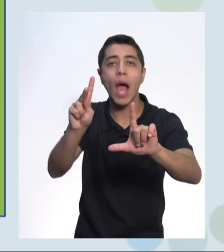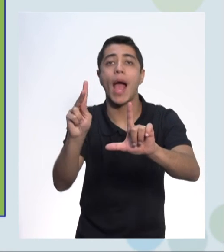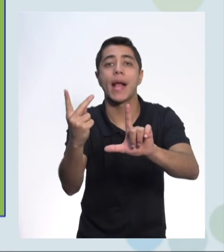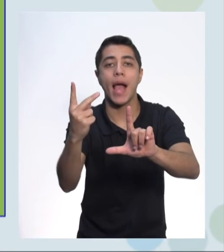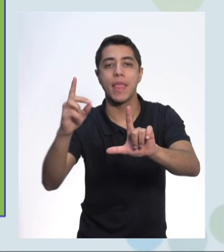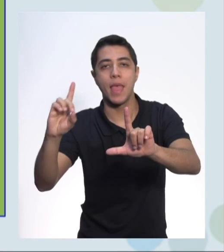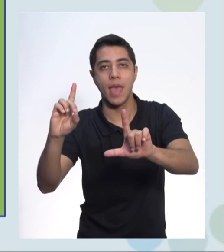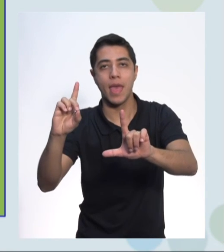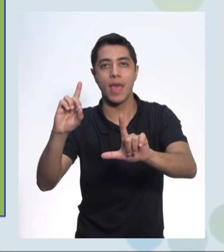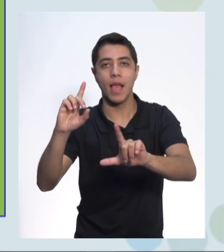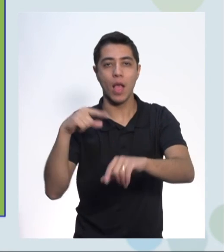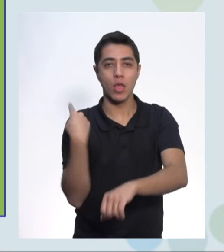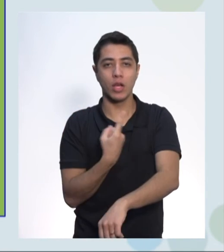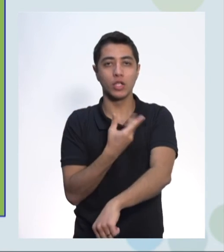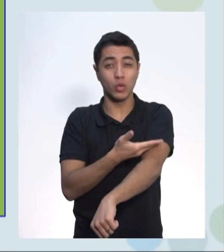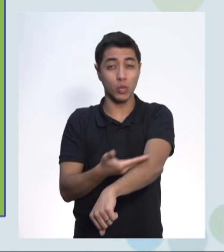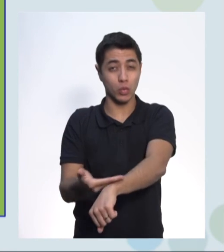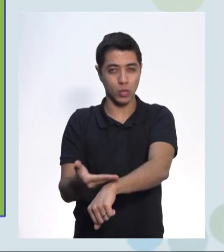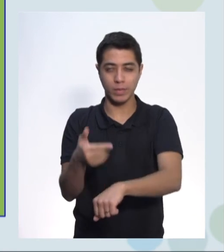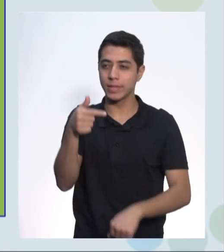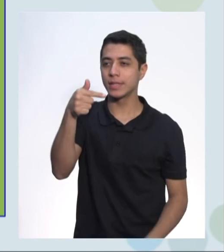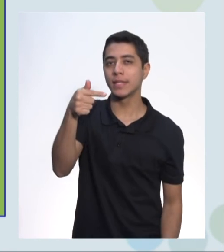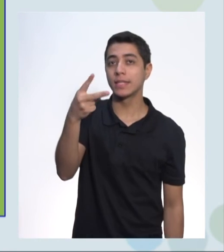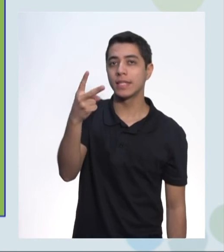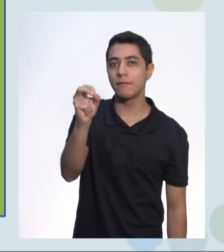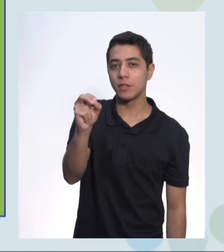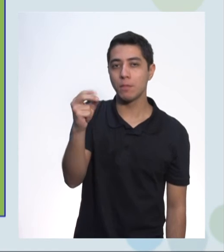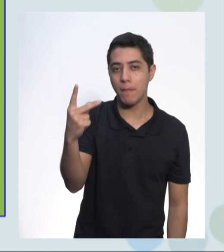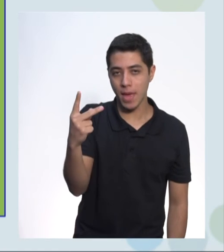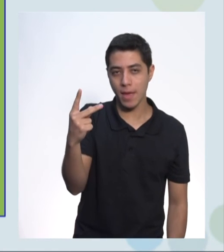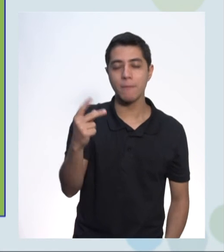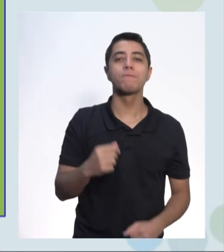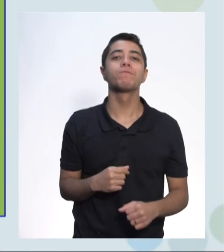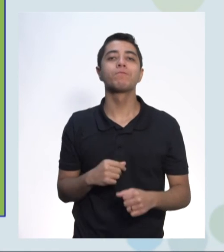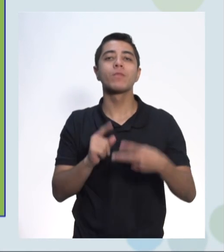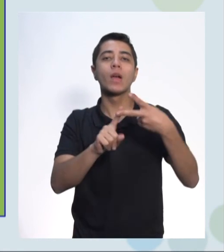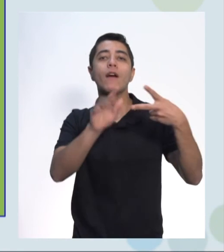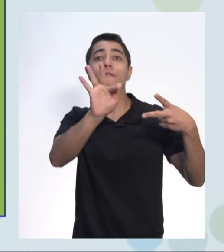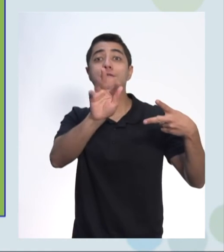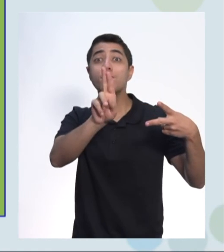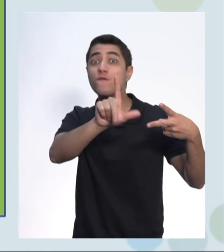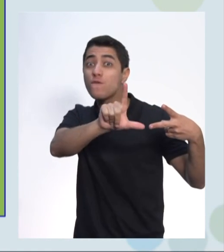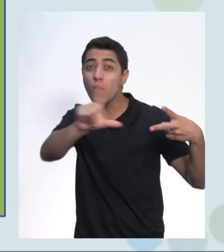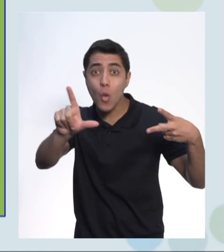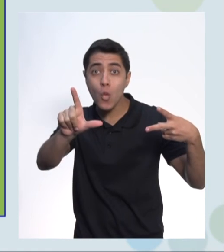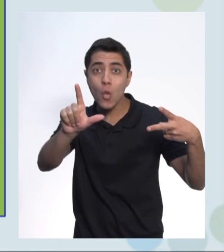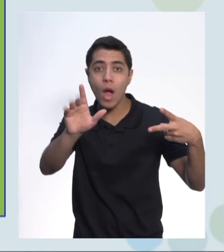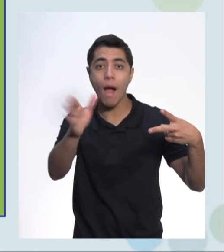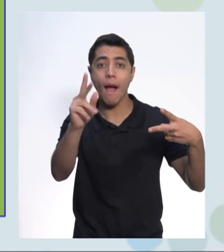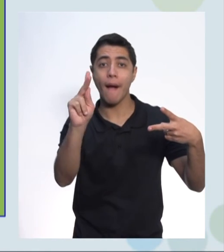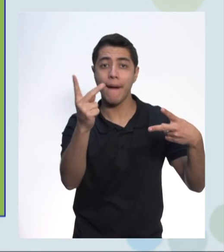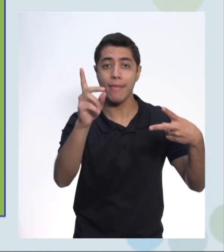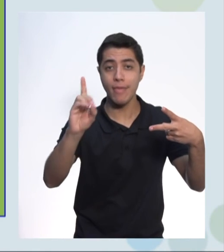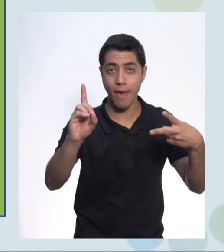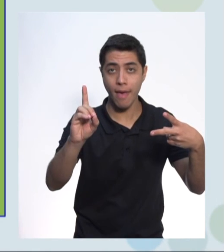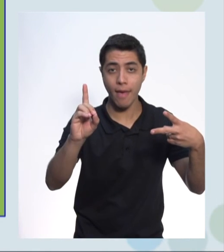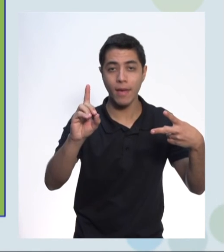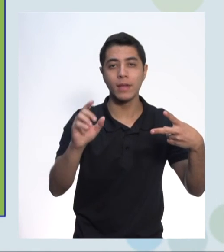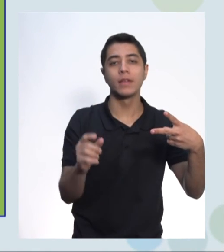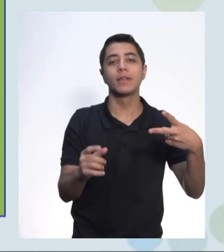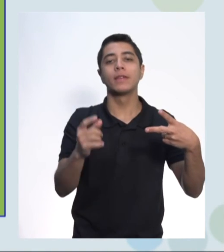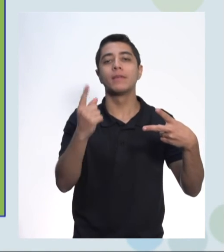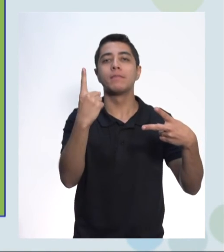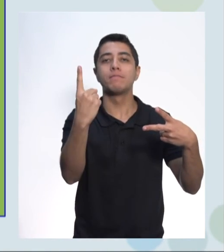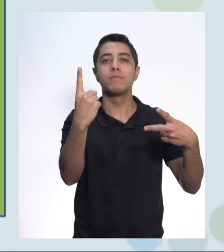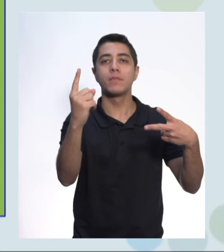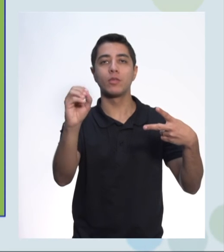ouve falar que é 720p. Full HD, 1080p, que é o comum nas câmeras, desculpe, comum nas telas dos celulares,